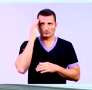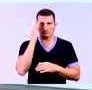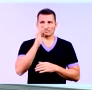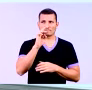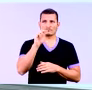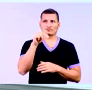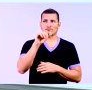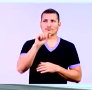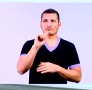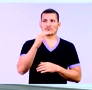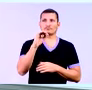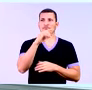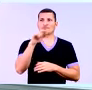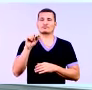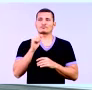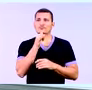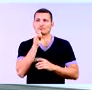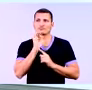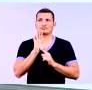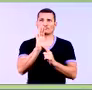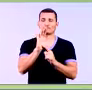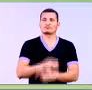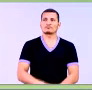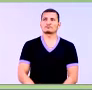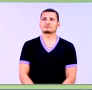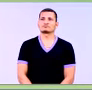que nós apresentaremos, tá? Então vamos lá.